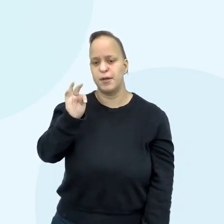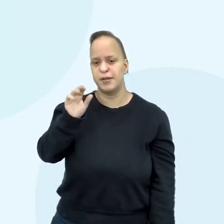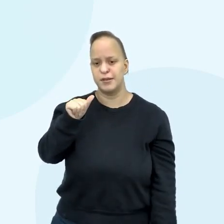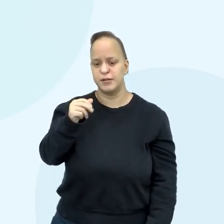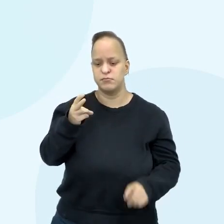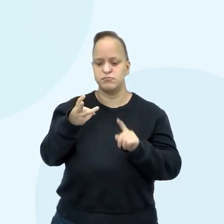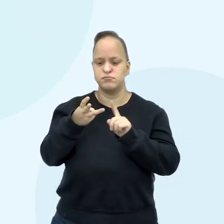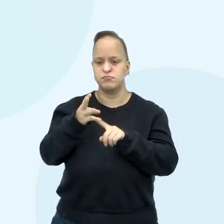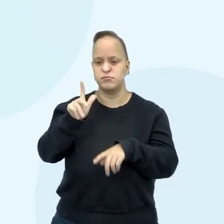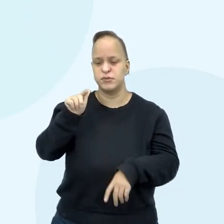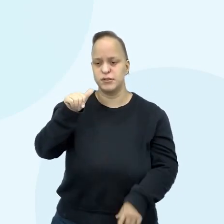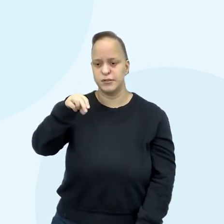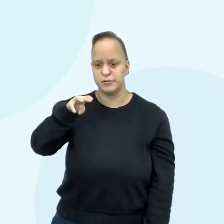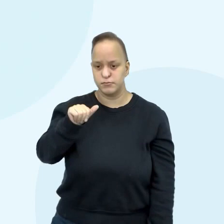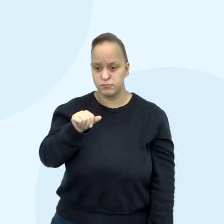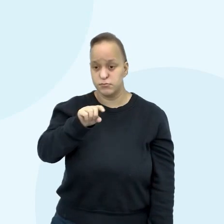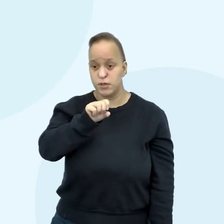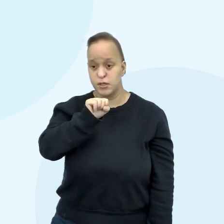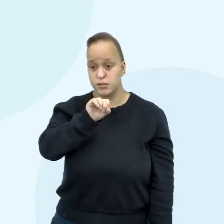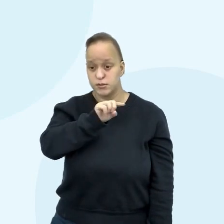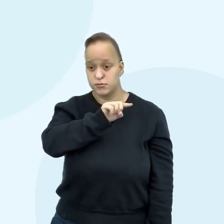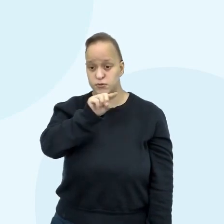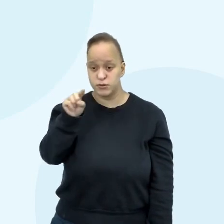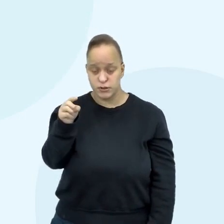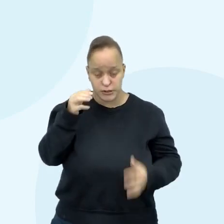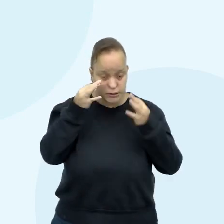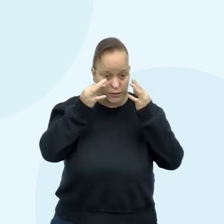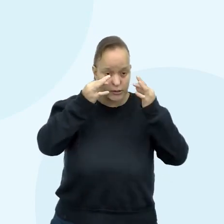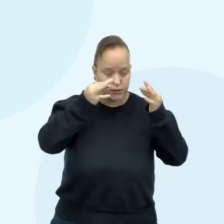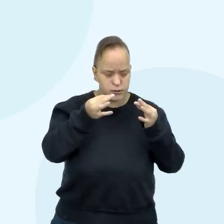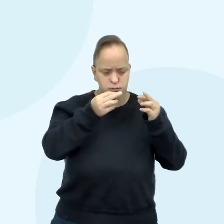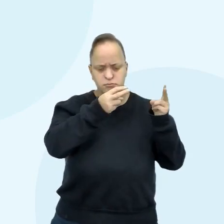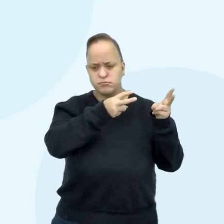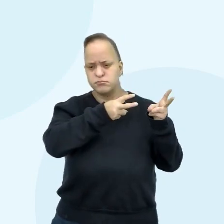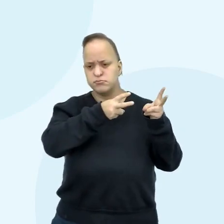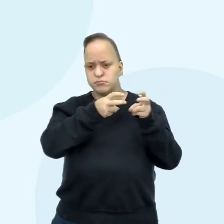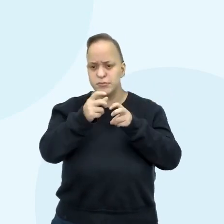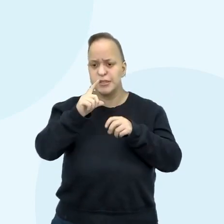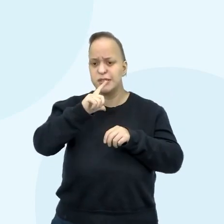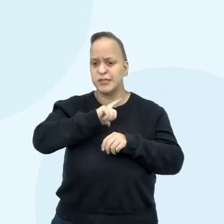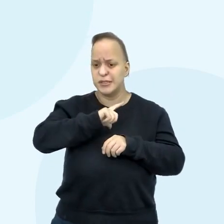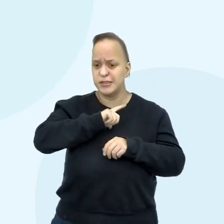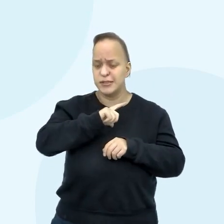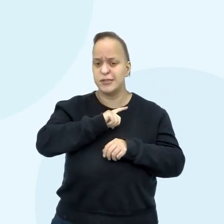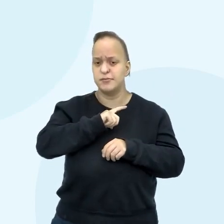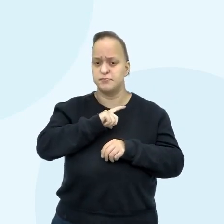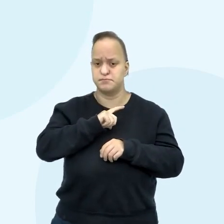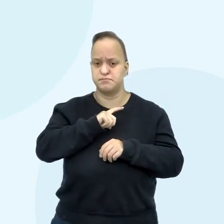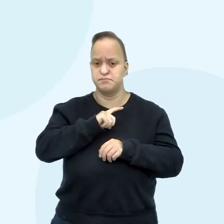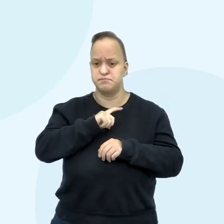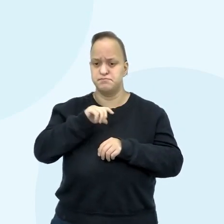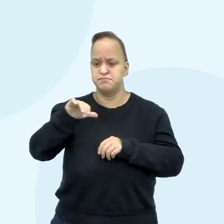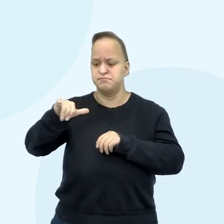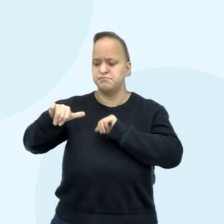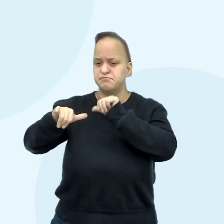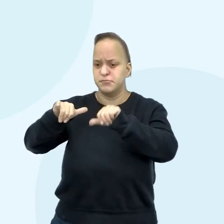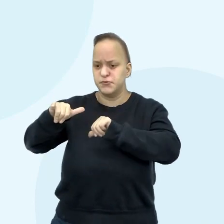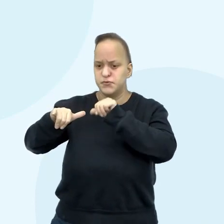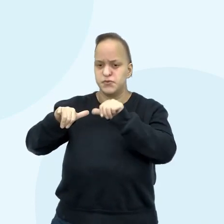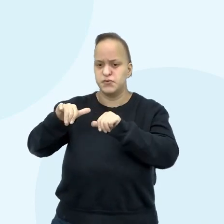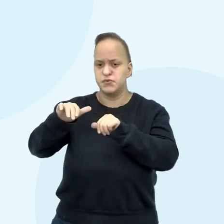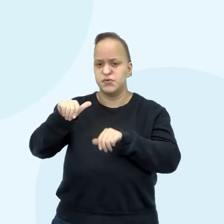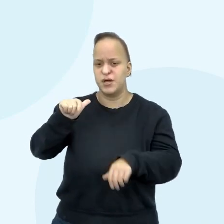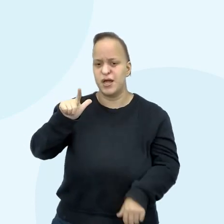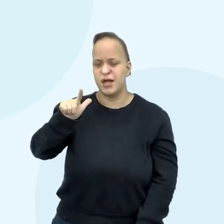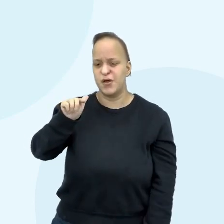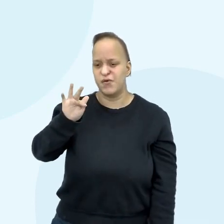né? Nós podemos ver nessas imagens que a radiação alfa, ela não ultrapassa sequer uma folha